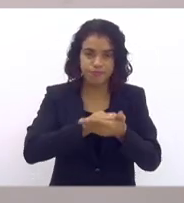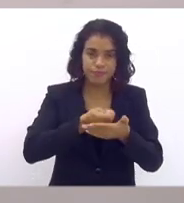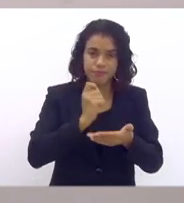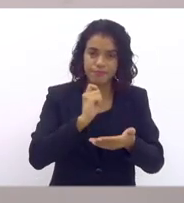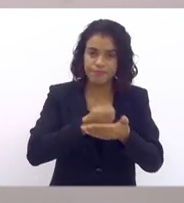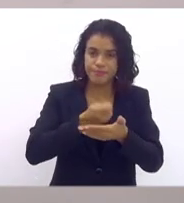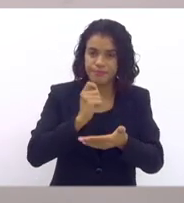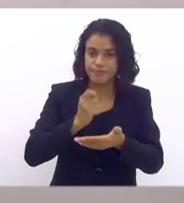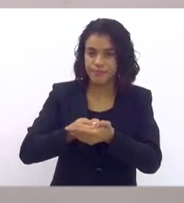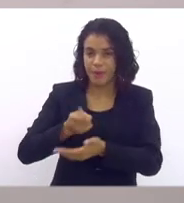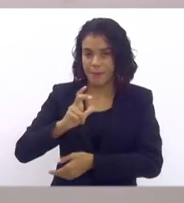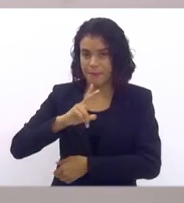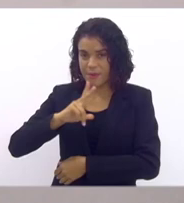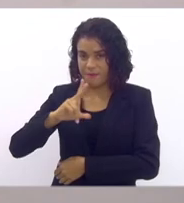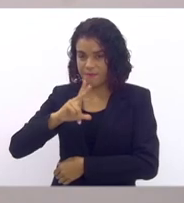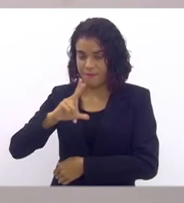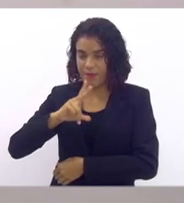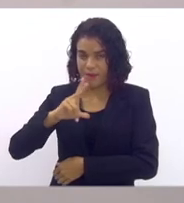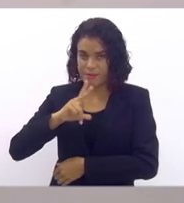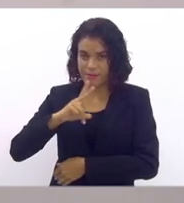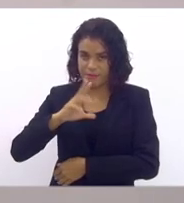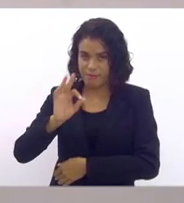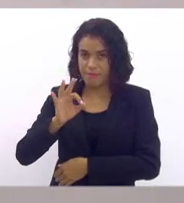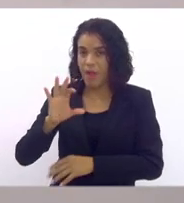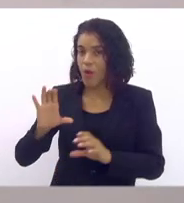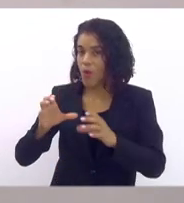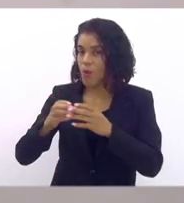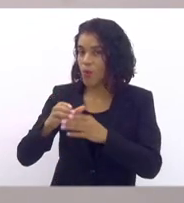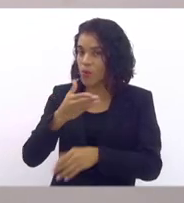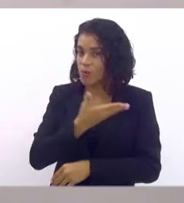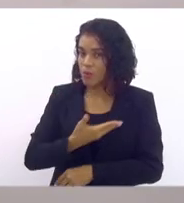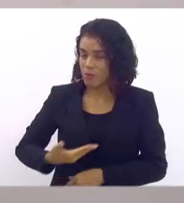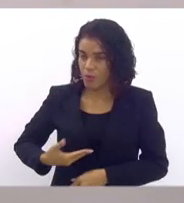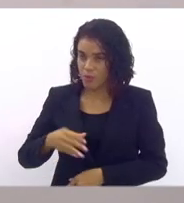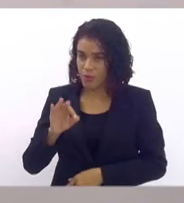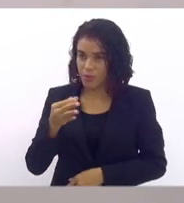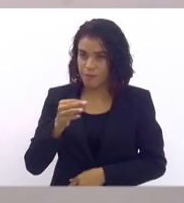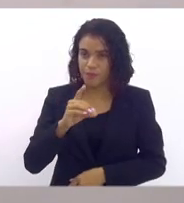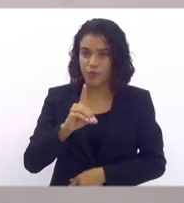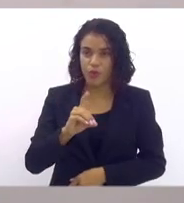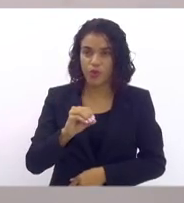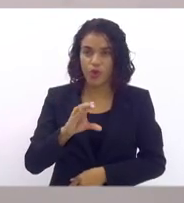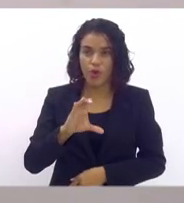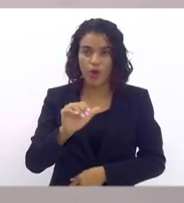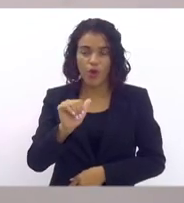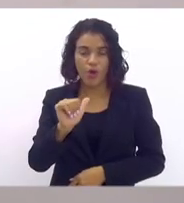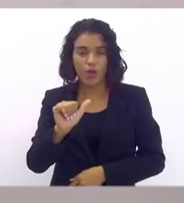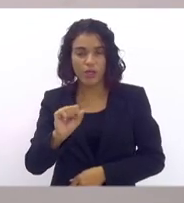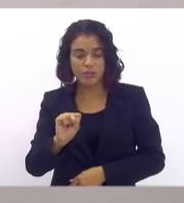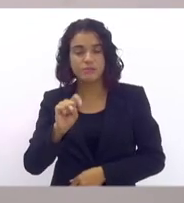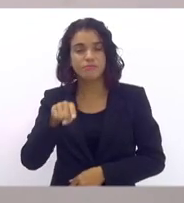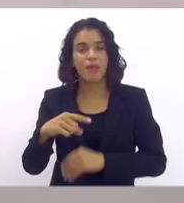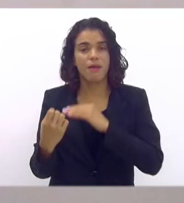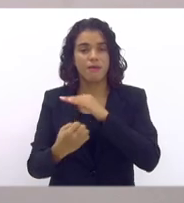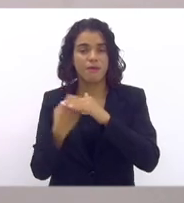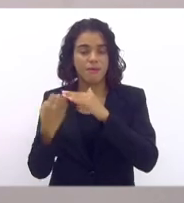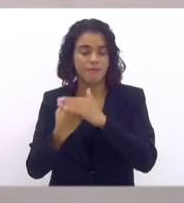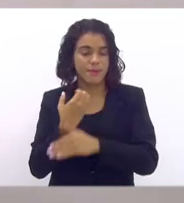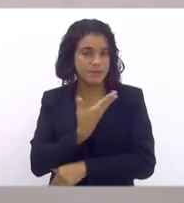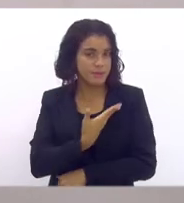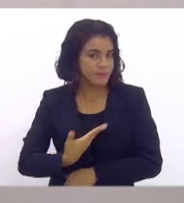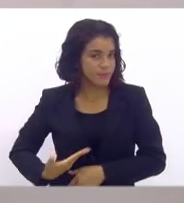privada há de se convir que é um grupo público né Docas é uma empresa pública então você não pode simplesmente